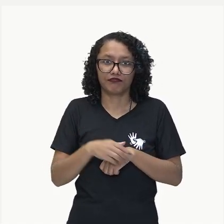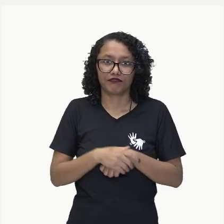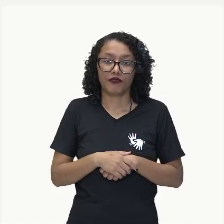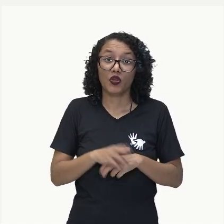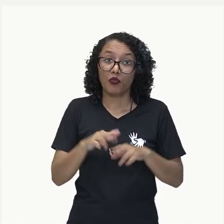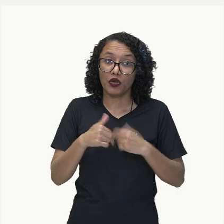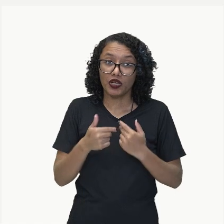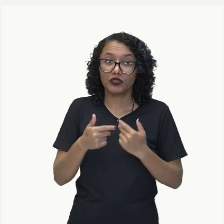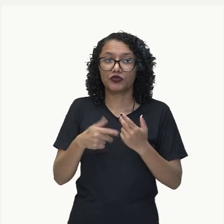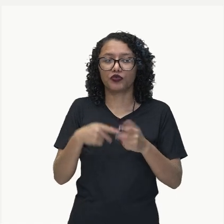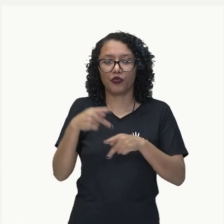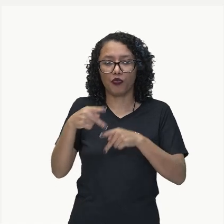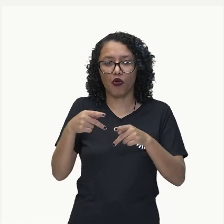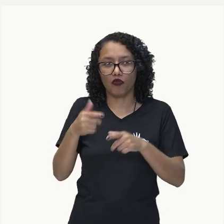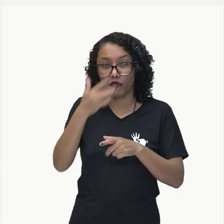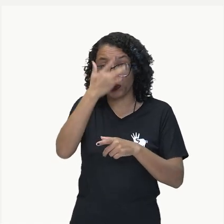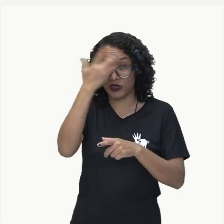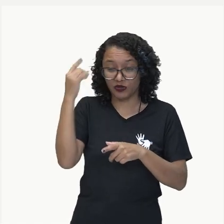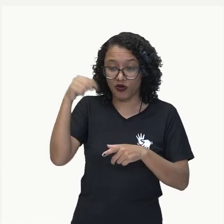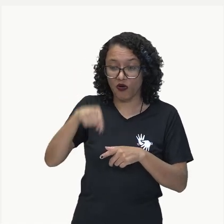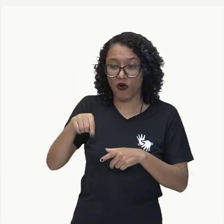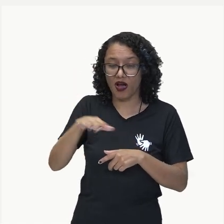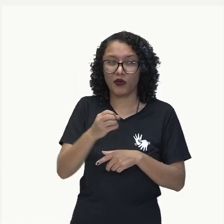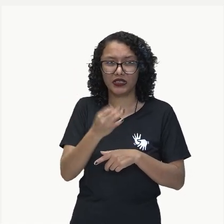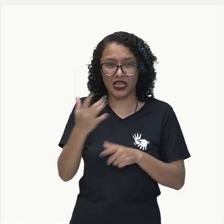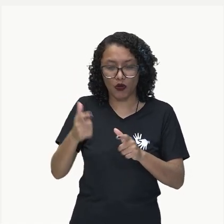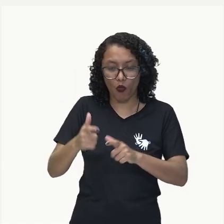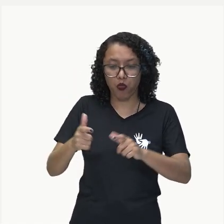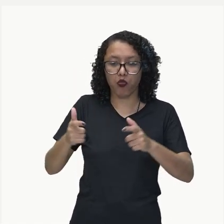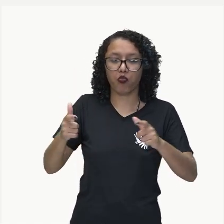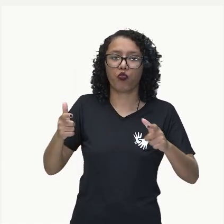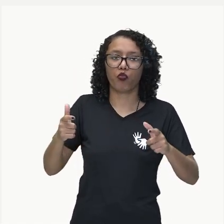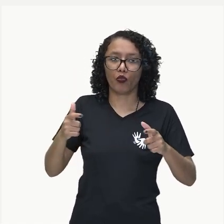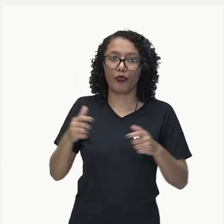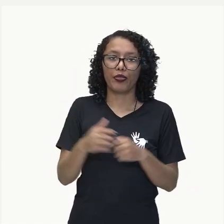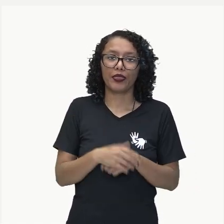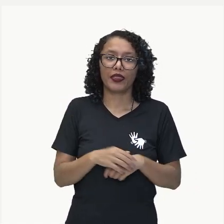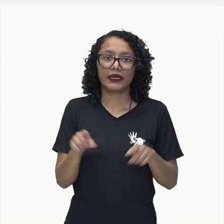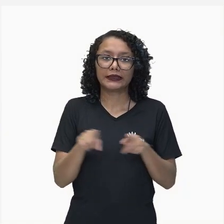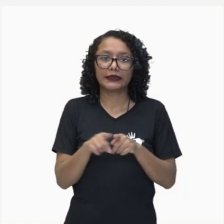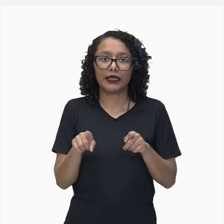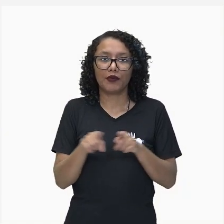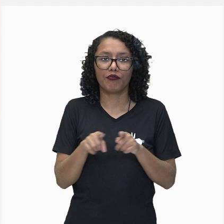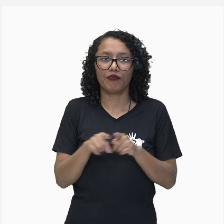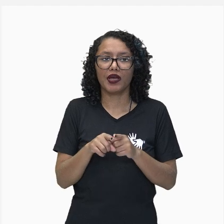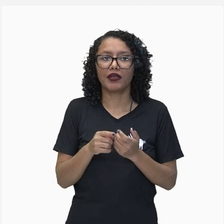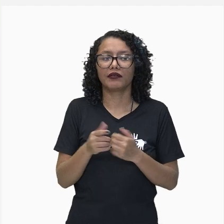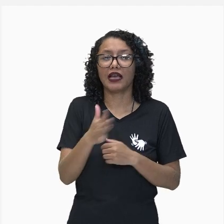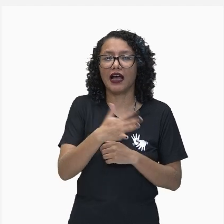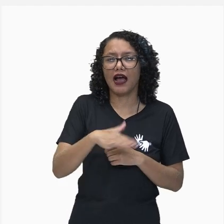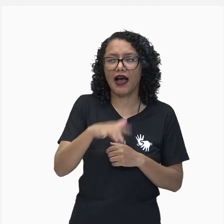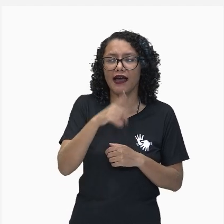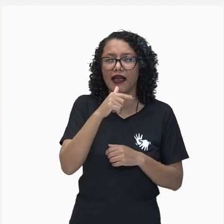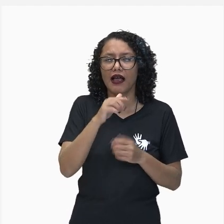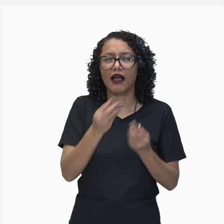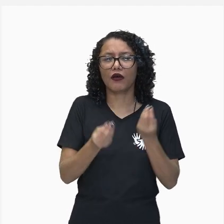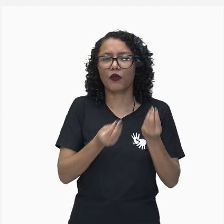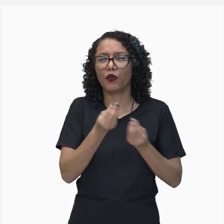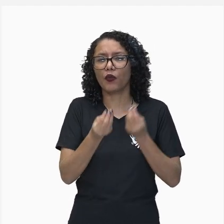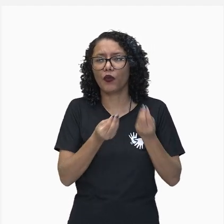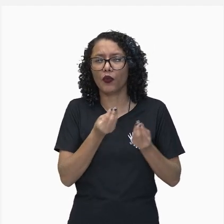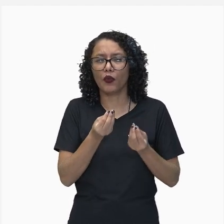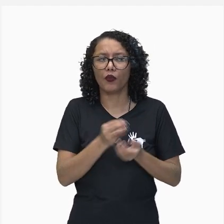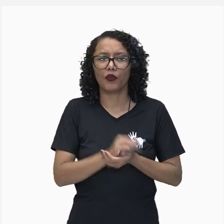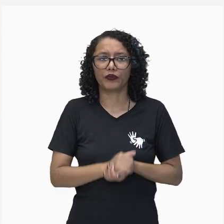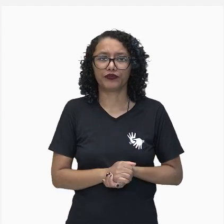acaba aumentando nessas regiões. E a hidrografia, professora, como que é a hidrografia aí do Japão? A hidrografia, gente,